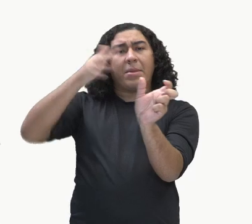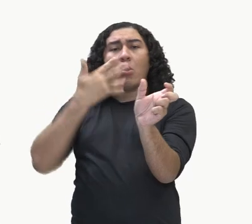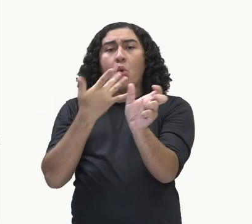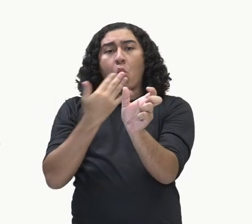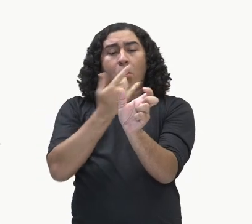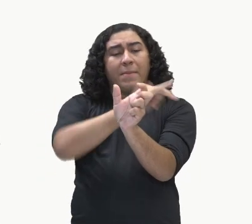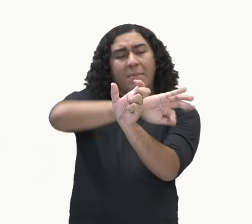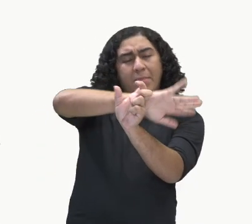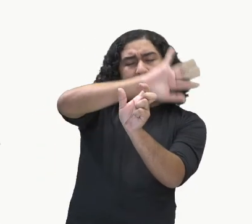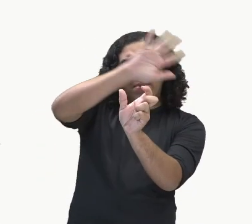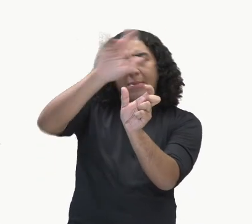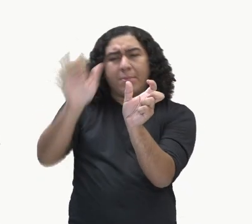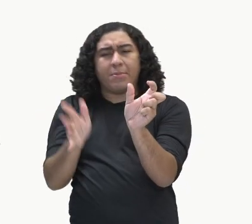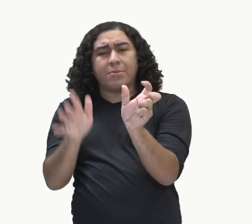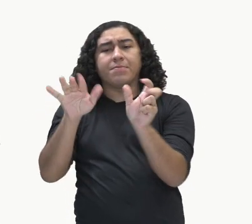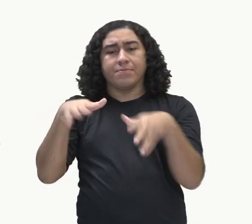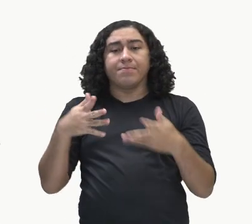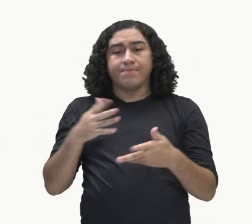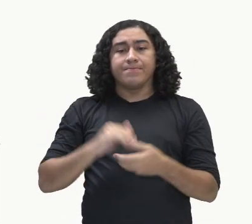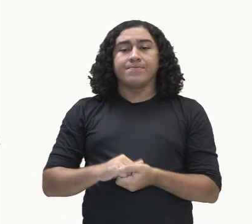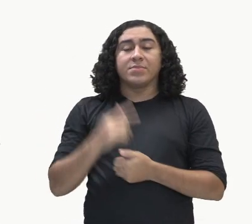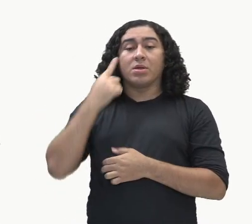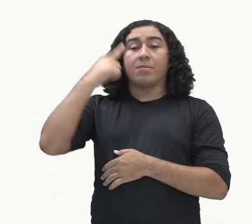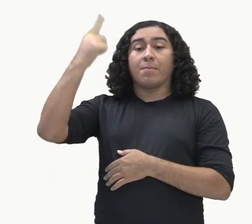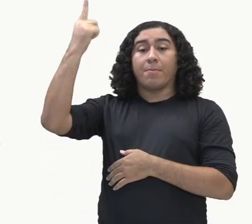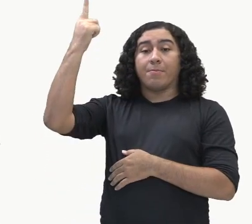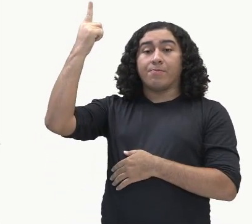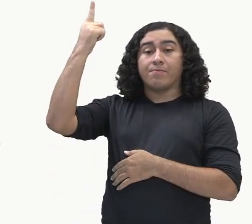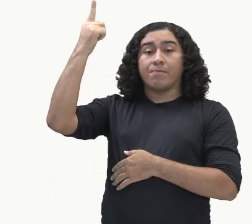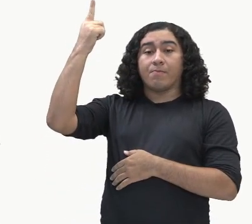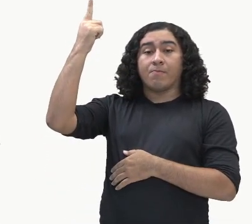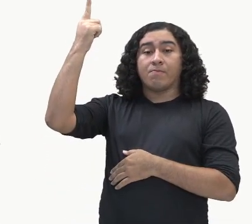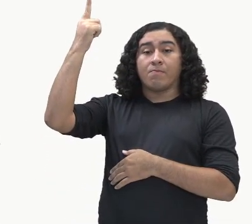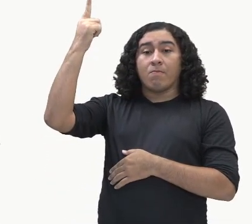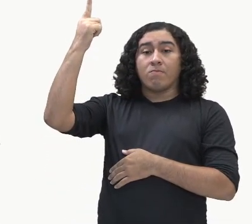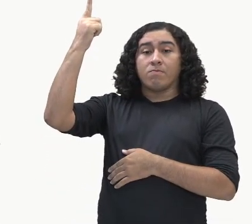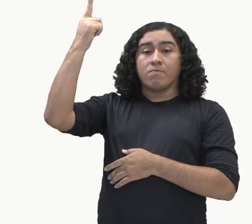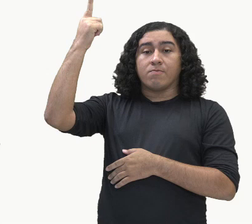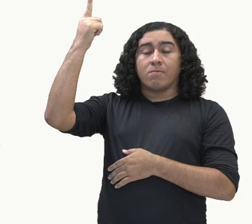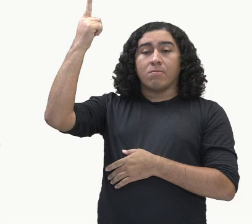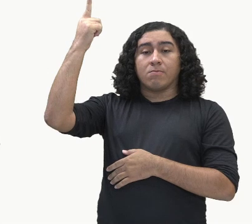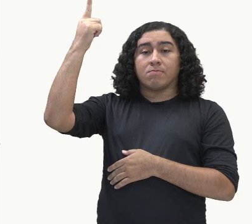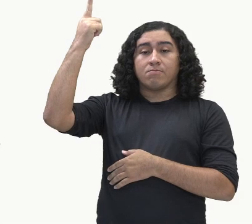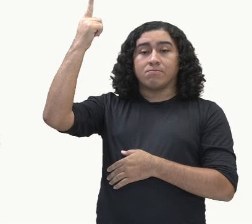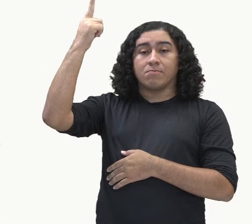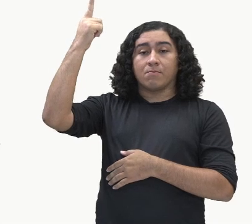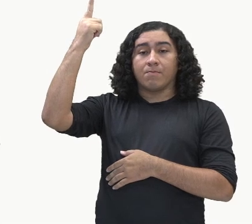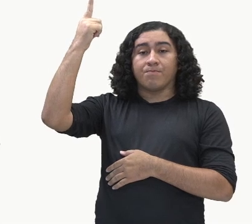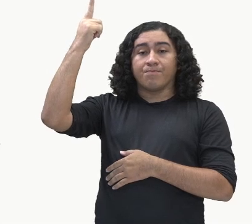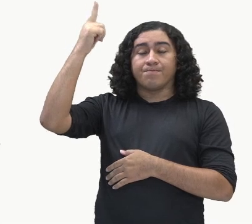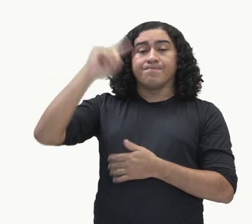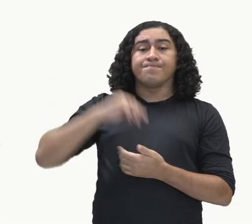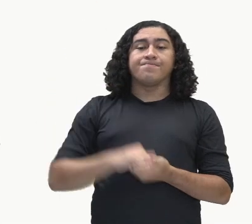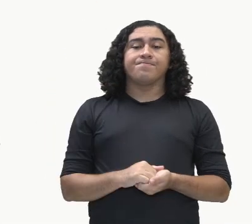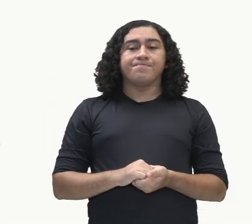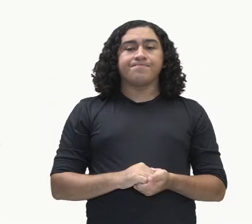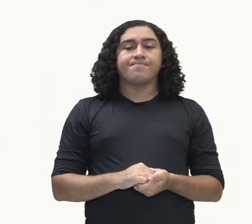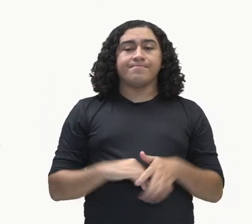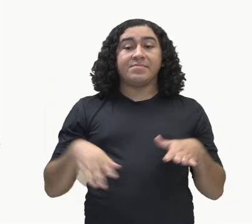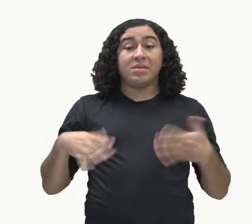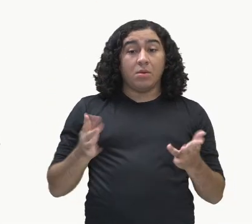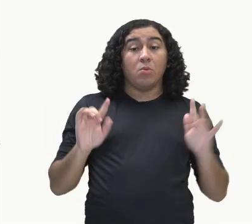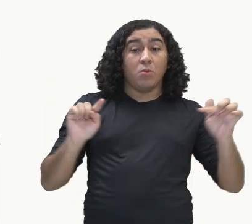cores diversas, não é? Rodeando quem? Rodeando o nosso planeta. Então,